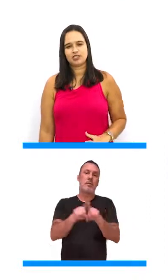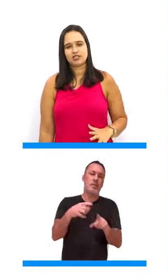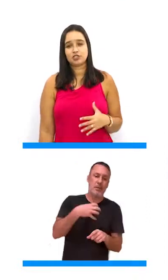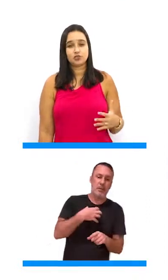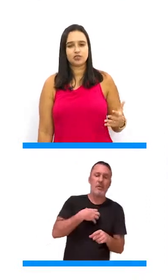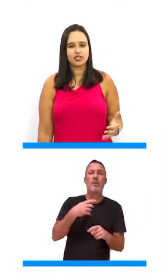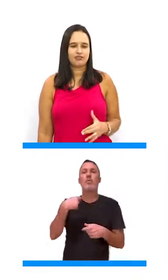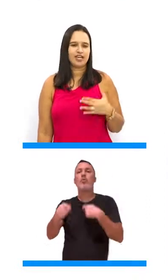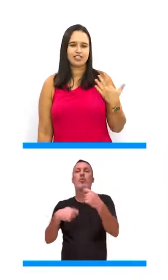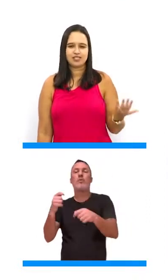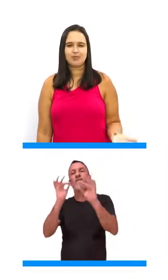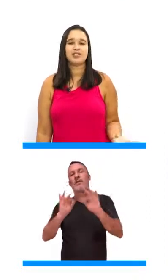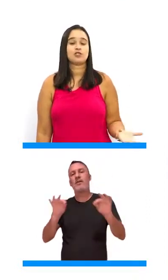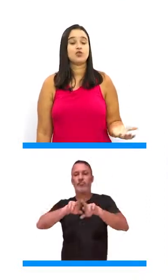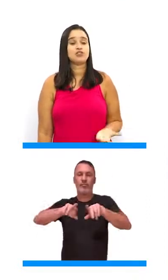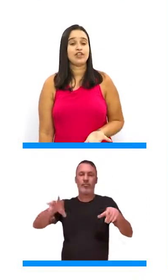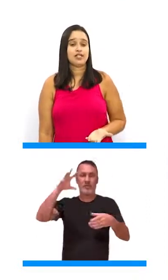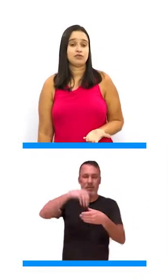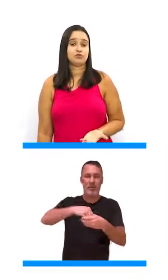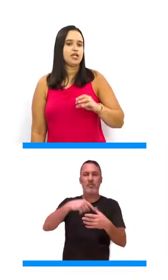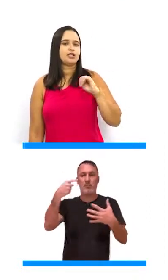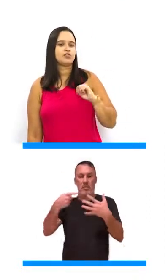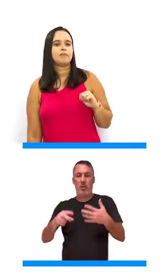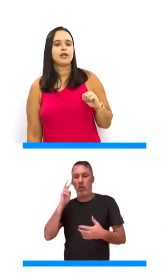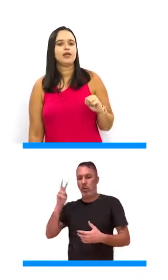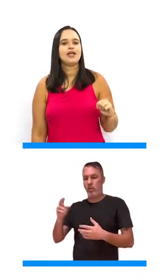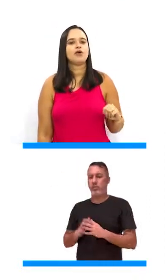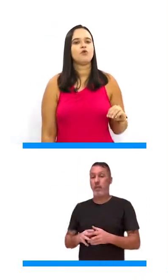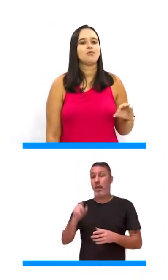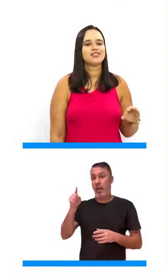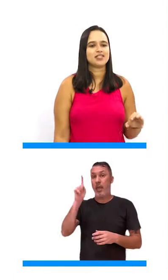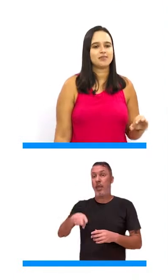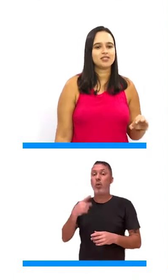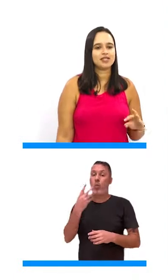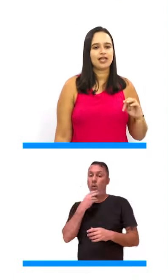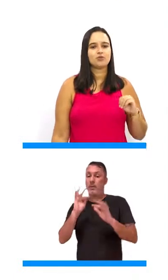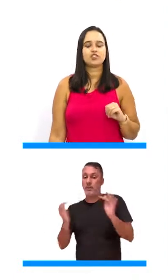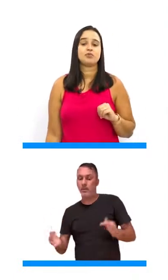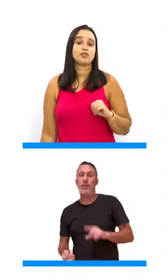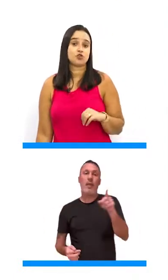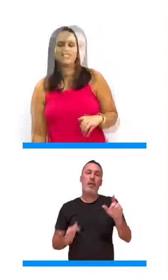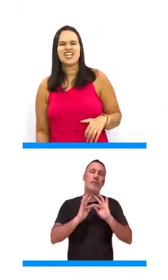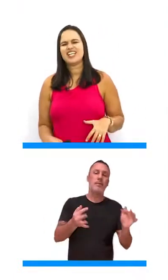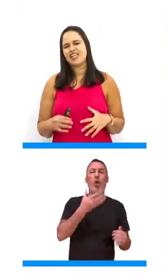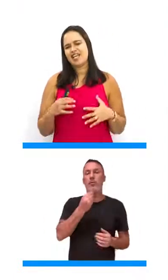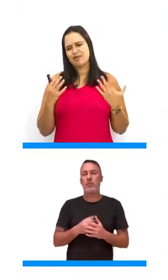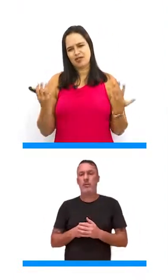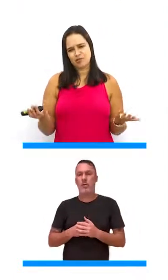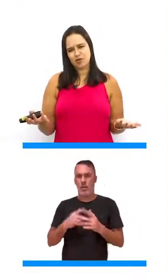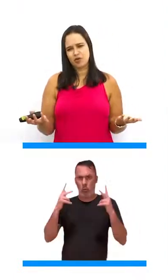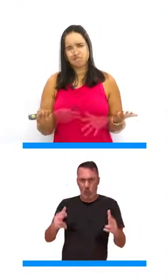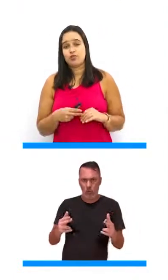semanticamente sentidos, né, diferentes, interpretações diferentes a um texto. Então, se eu pego, ele é um homem simples, ele é um simples homem. Será que é